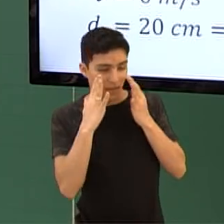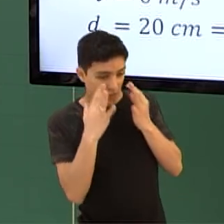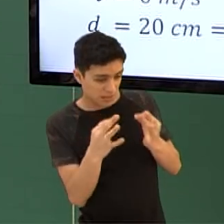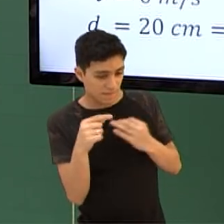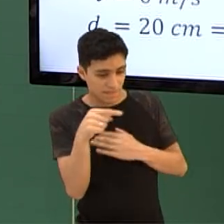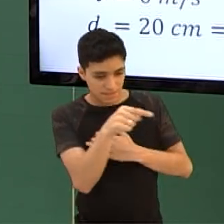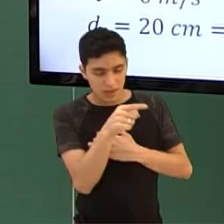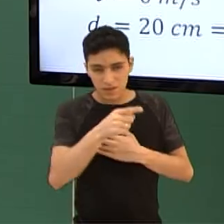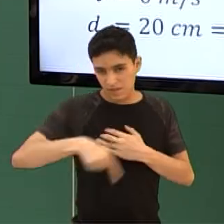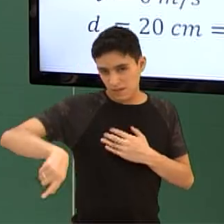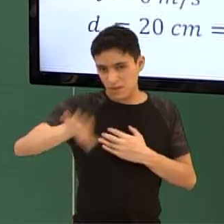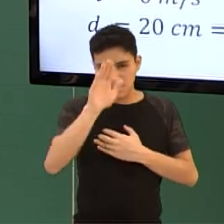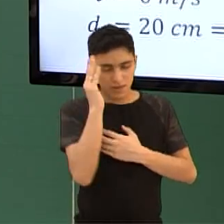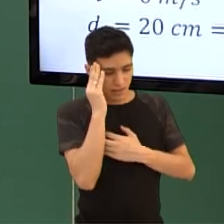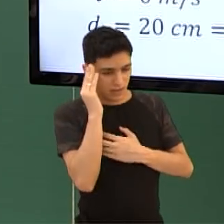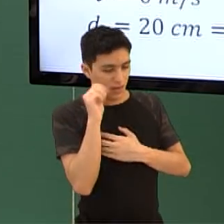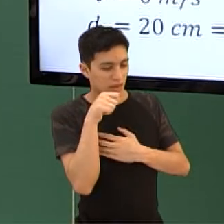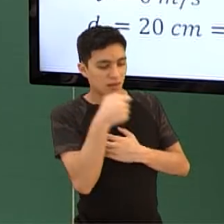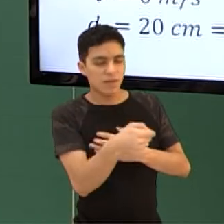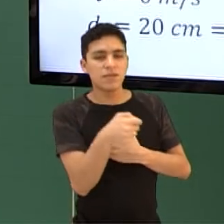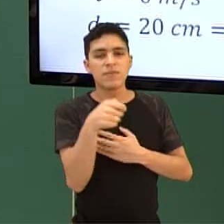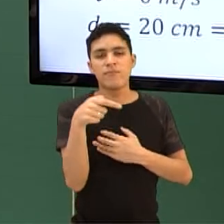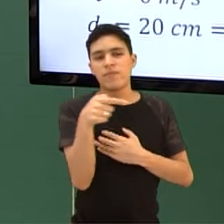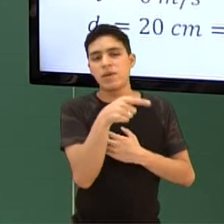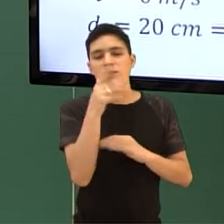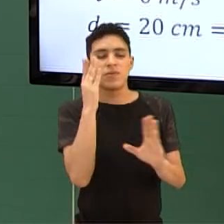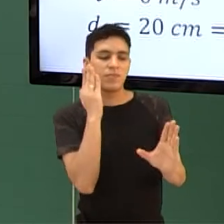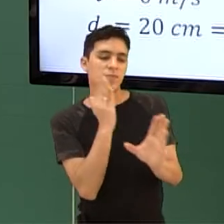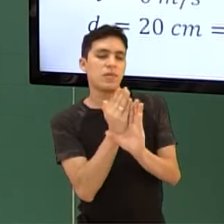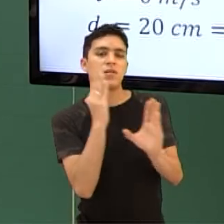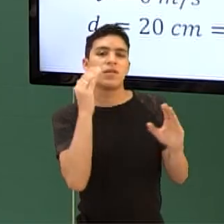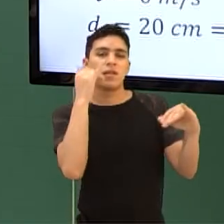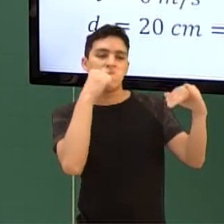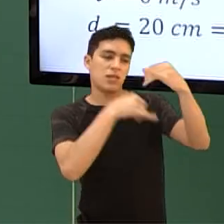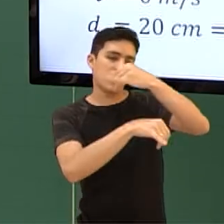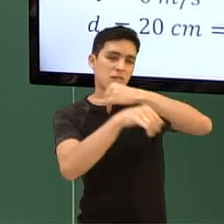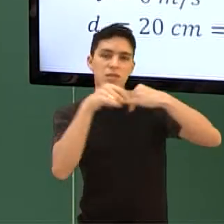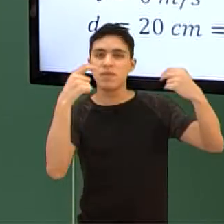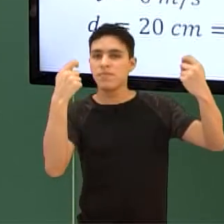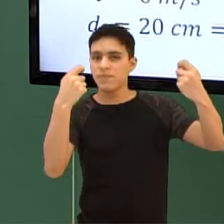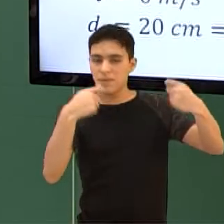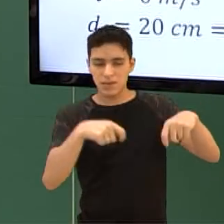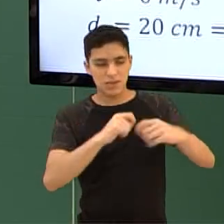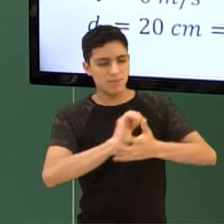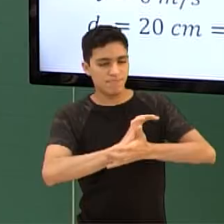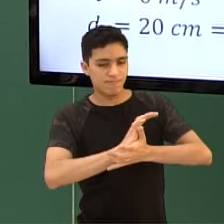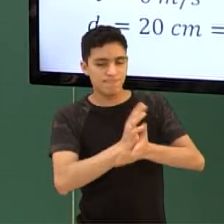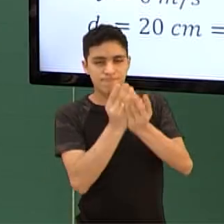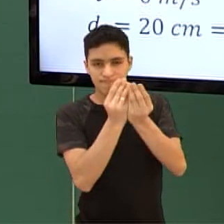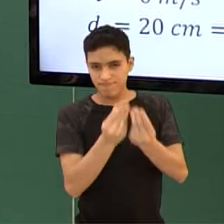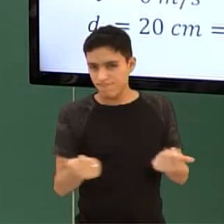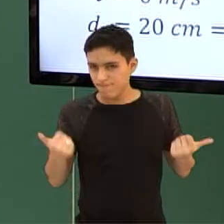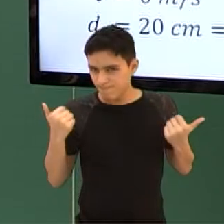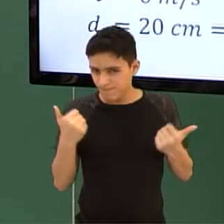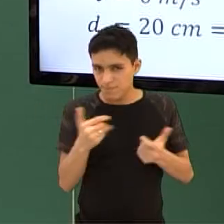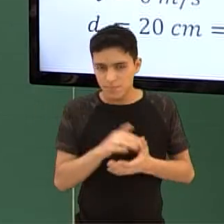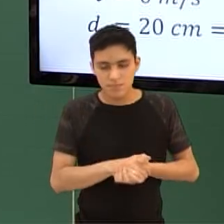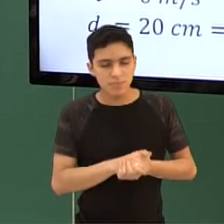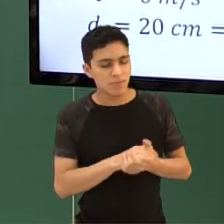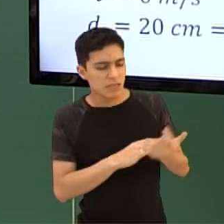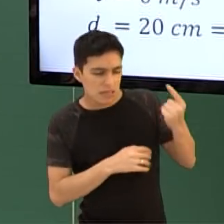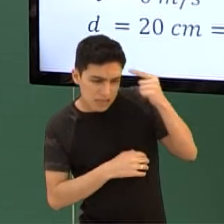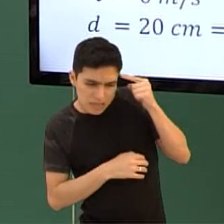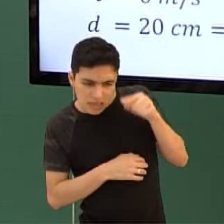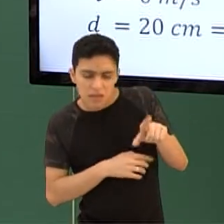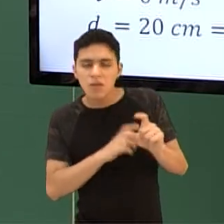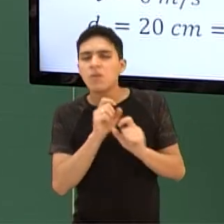sinalzinho de menos aqui para vocês, ó, o sinalzinho de menos, por causa que é uma energia que tem que ser dissipada, certo? Então, a partir dessa ideia, nós